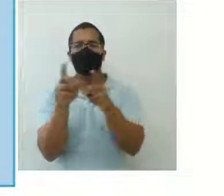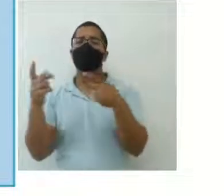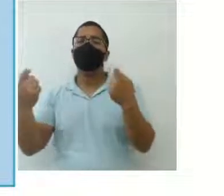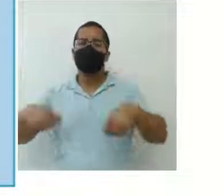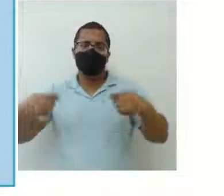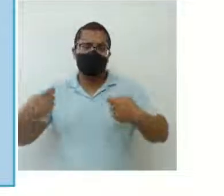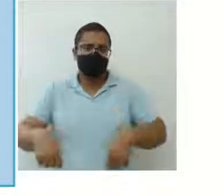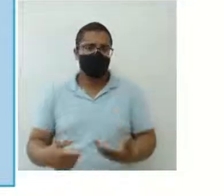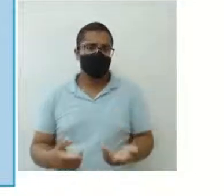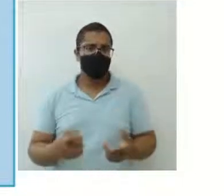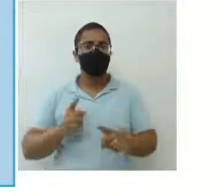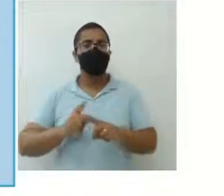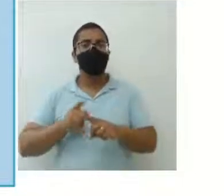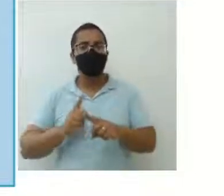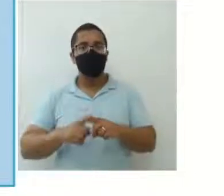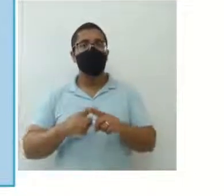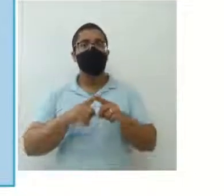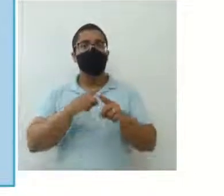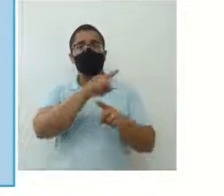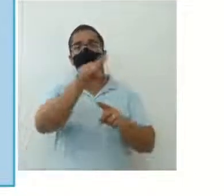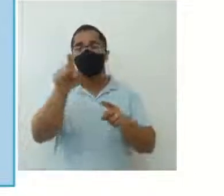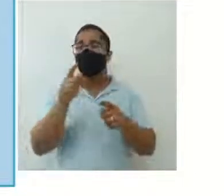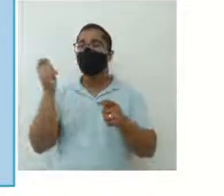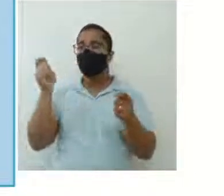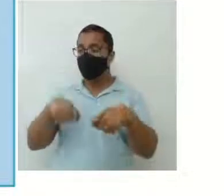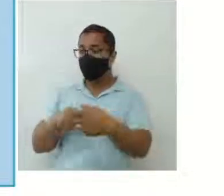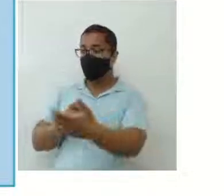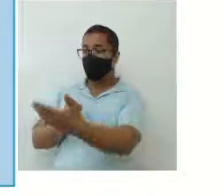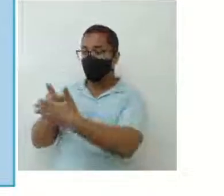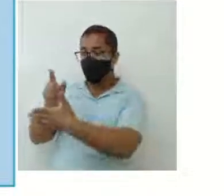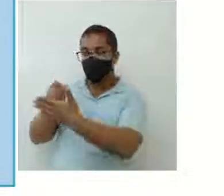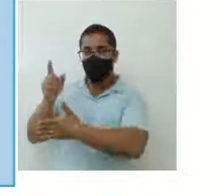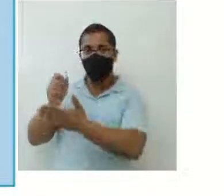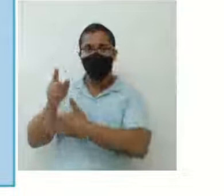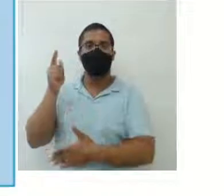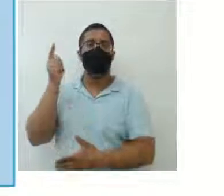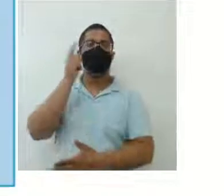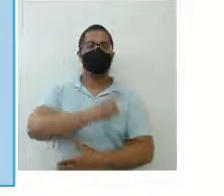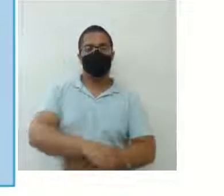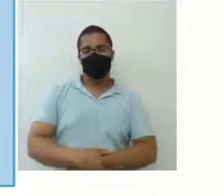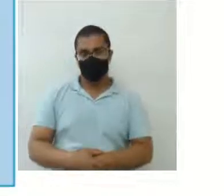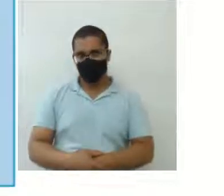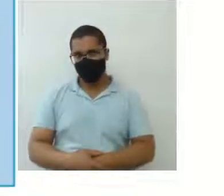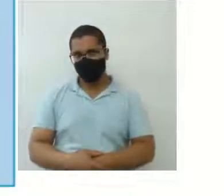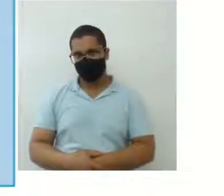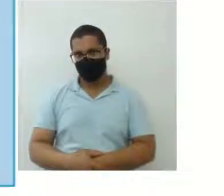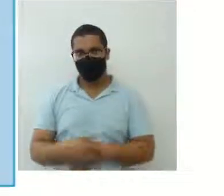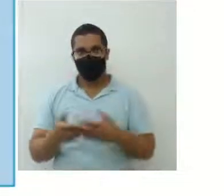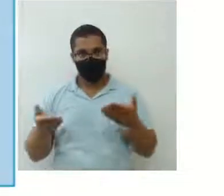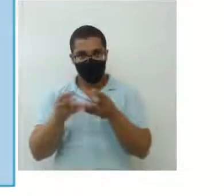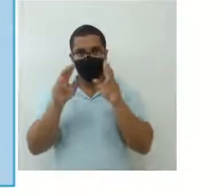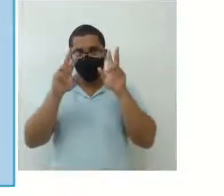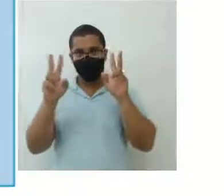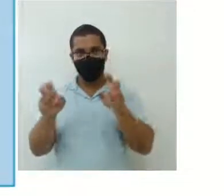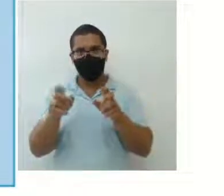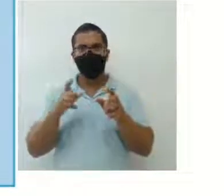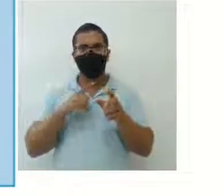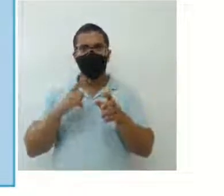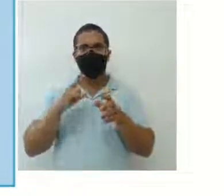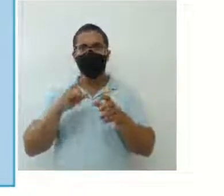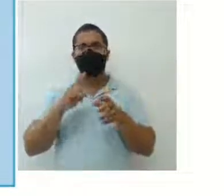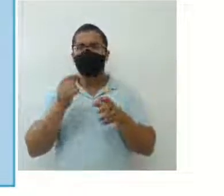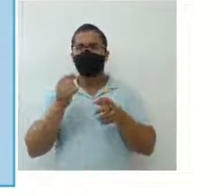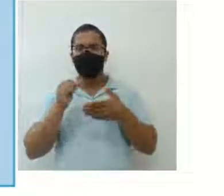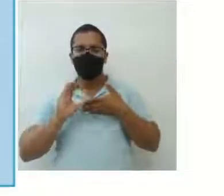então a gente precisa de quê? De um mercado que venha absorver esse excesso. Aí vem as questões, né? Investimento de